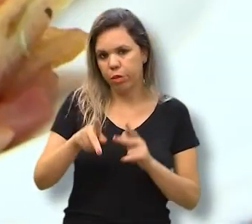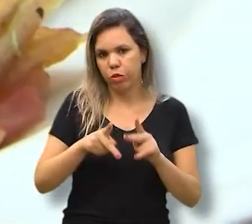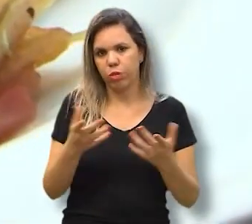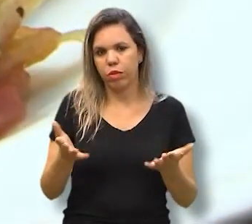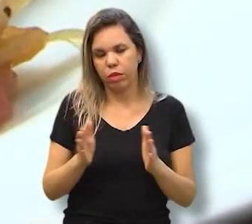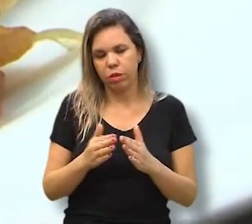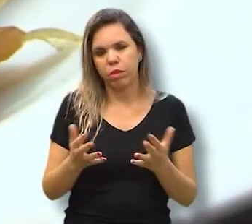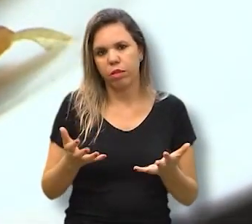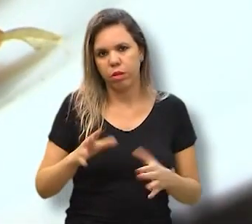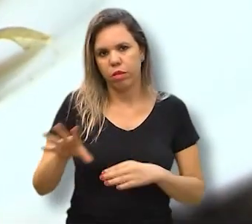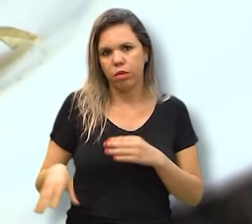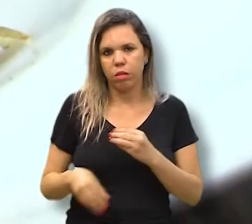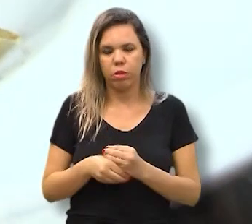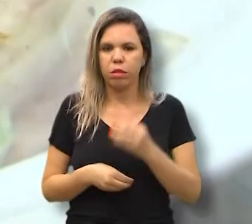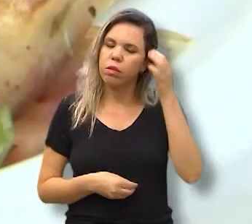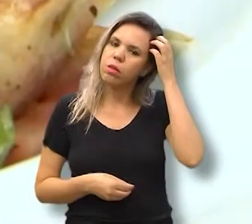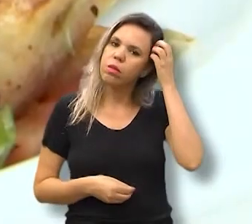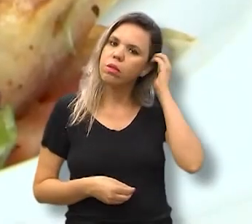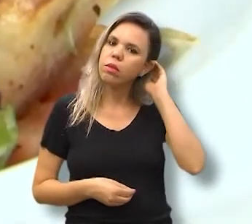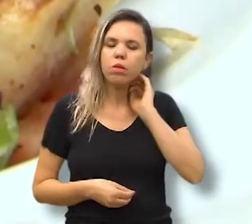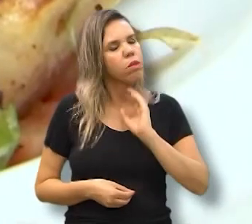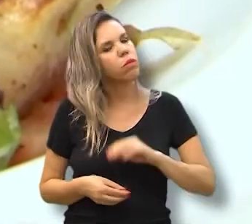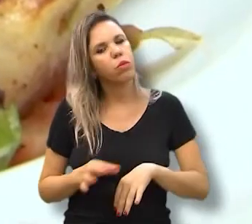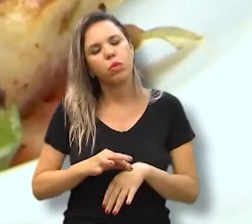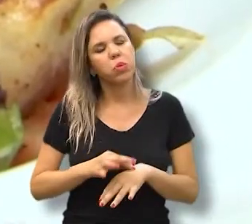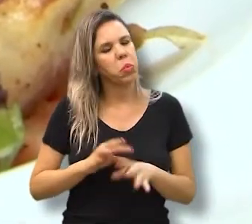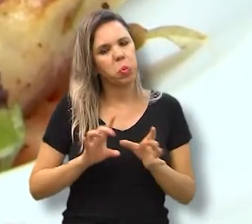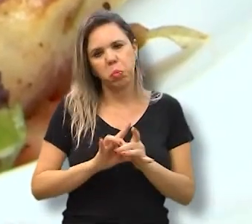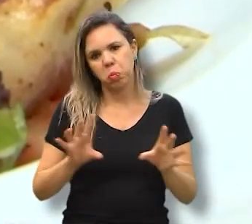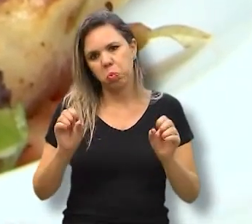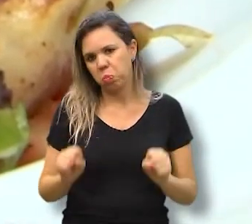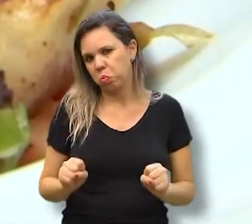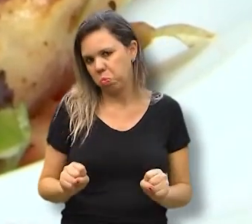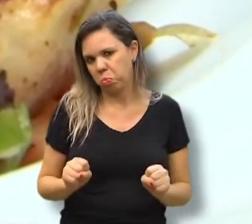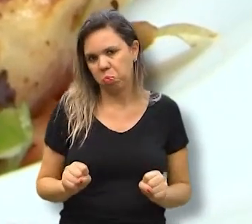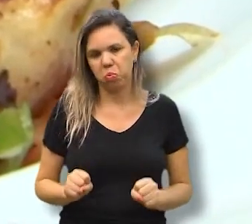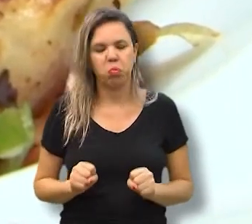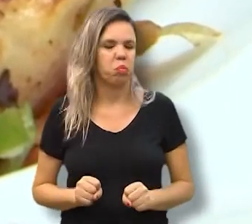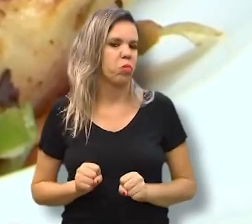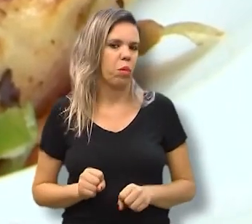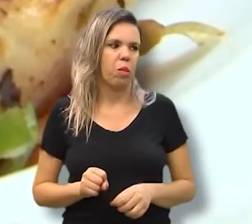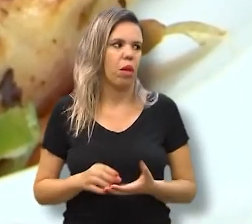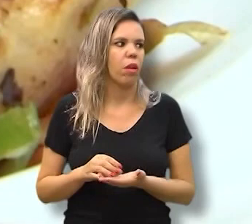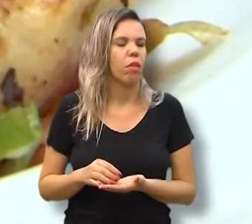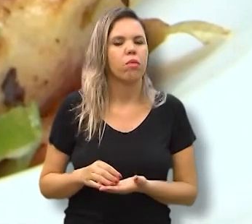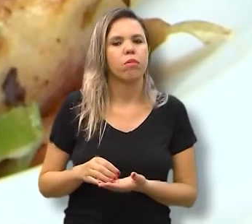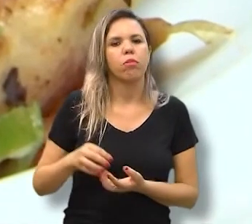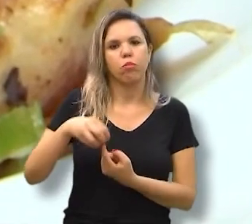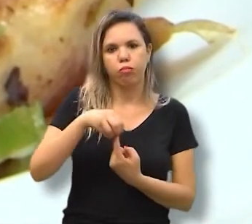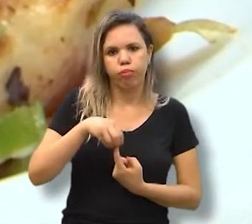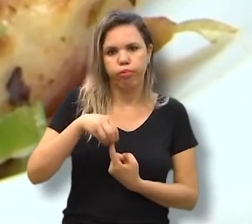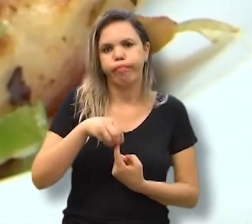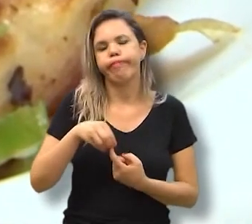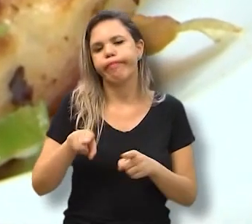pessoal de casa quiser acrescentar uma carne... Uma carne, pode acrescentar um cogumelo,